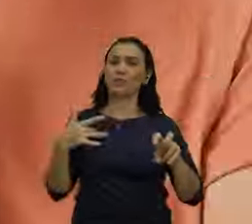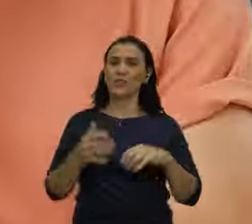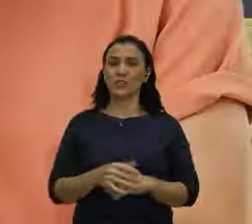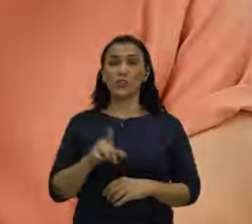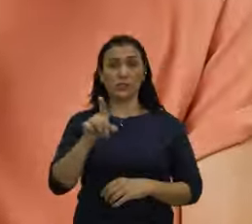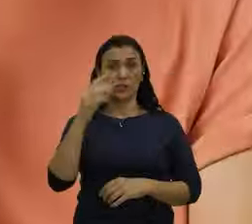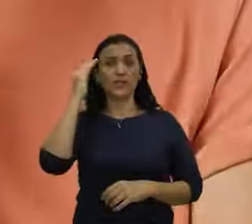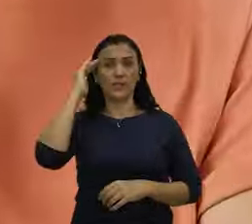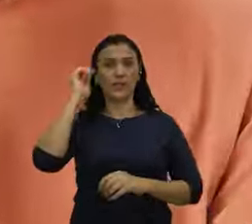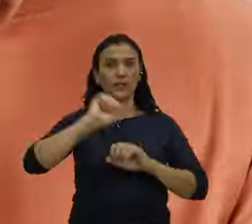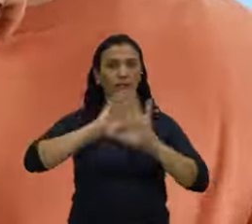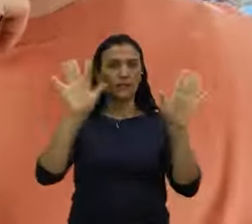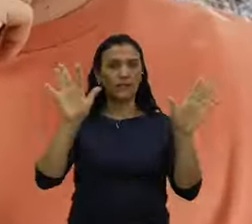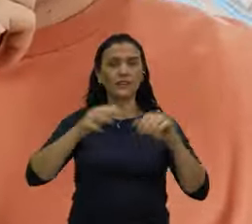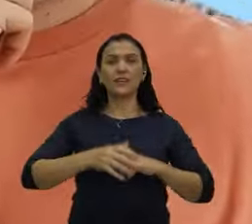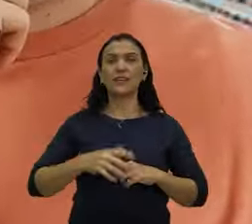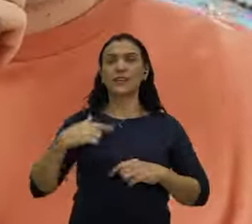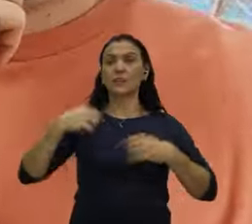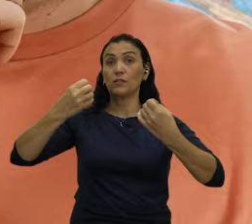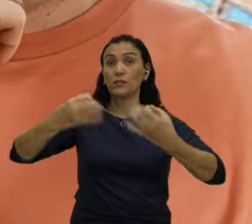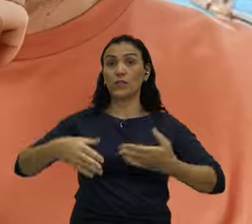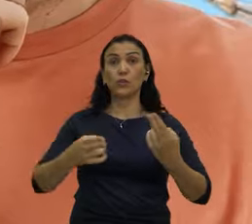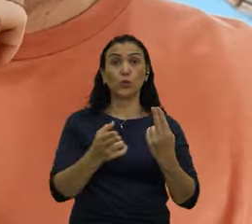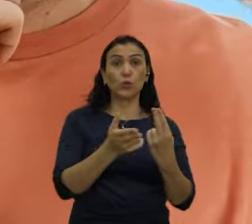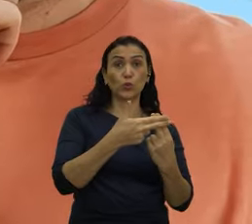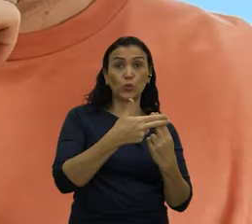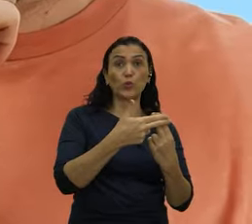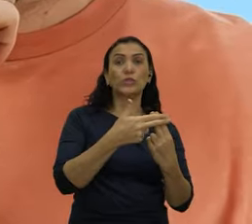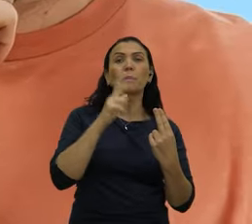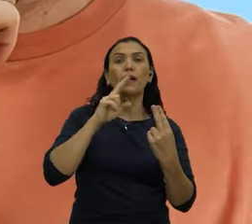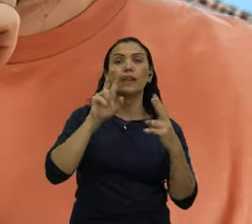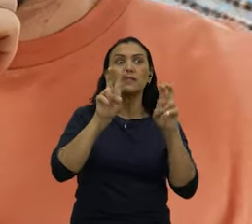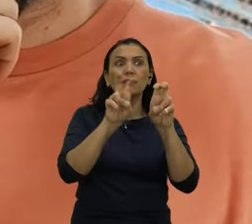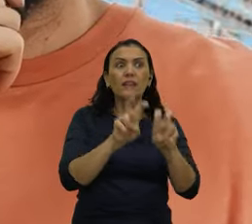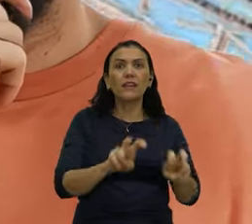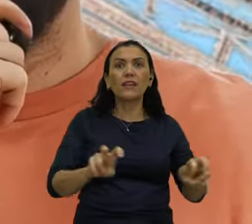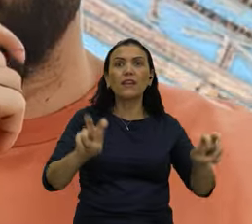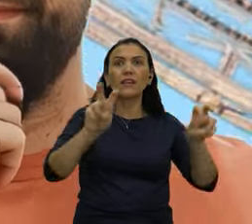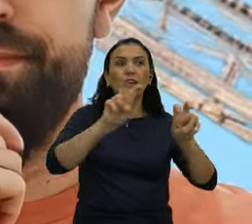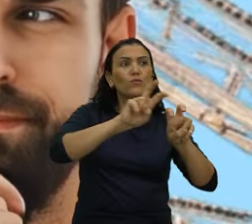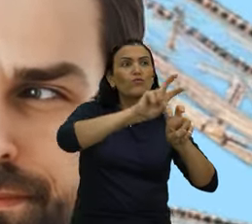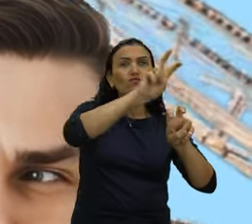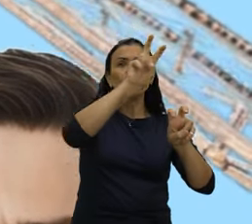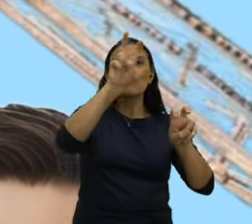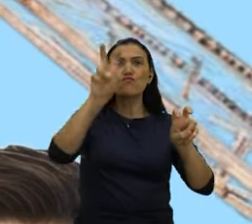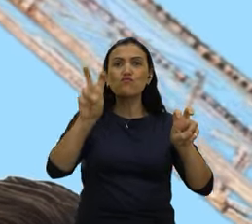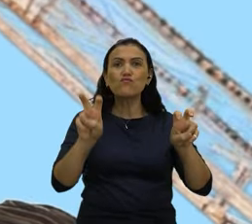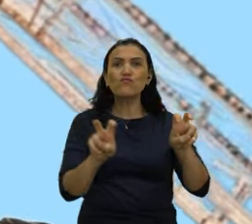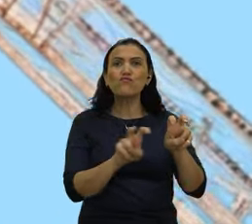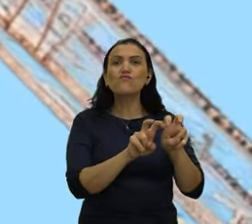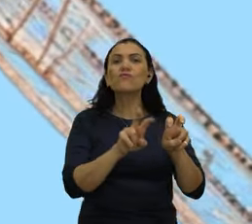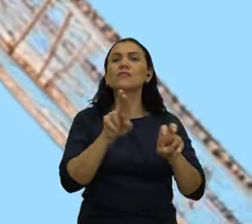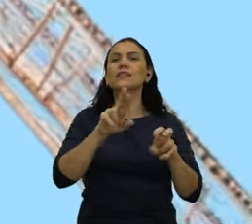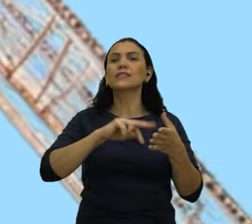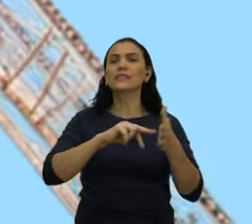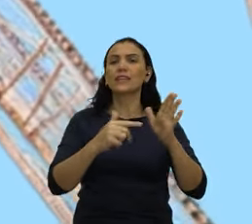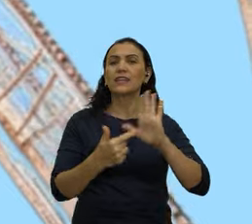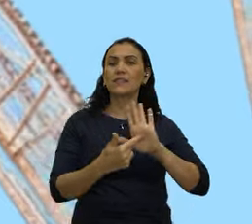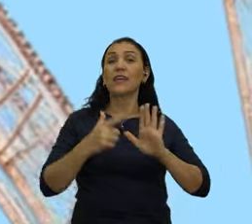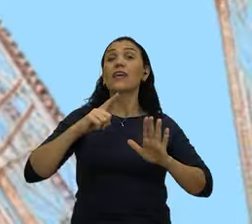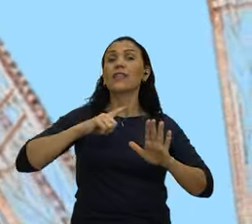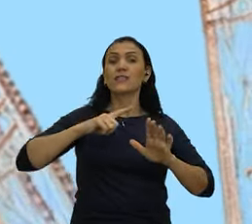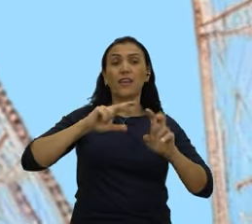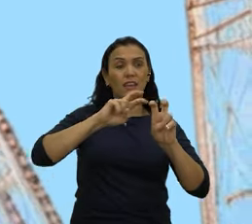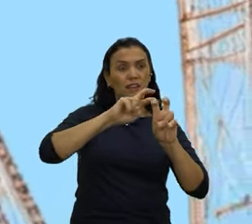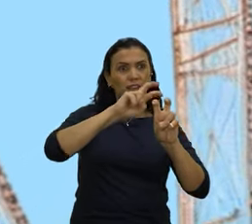acredita? Você vai entender. E se a gente chamar o SUS de roda gigante? Olha, não tô ofendendo ninguém. O que tô querendo dizer é que ele